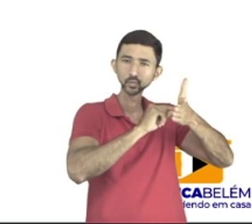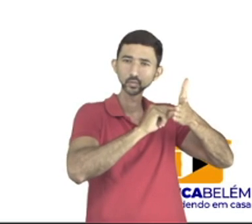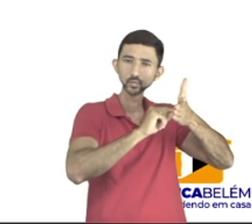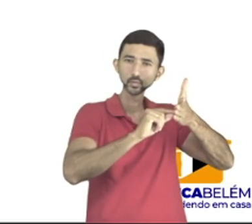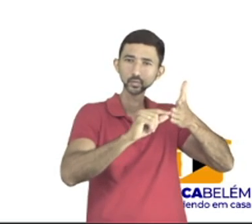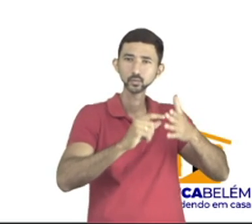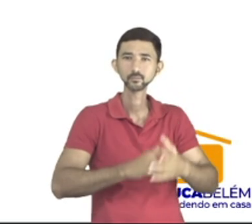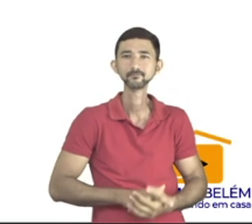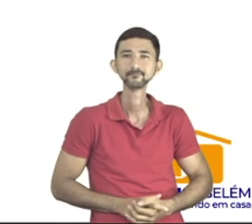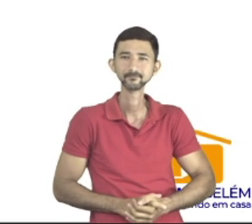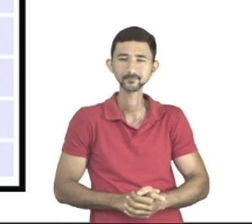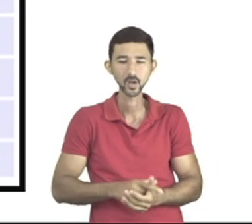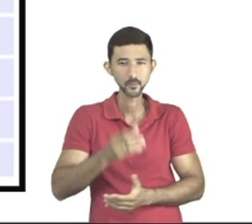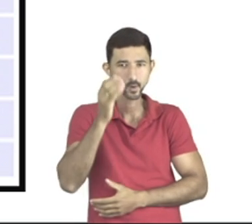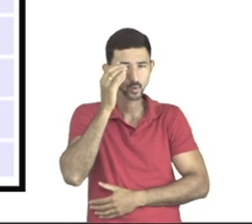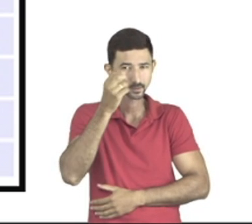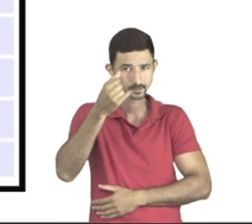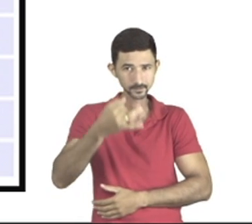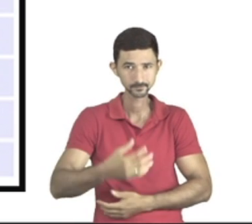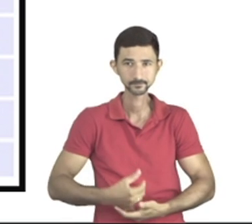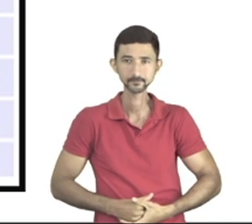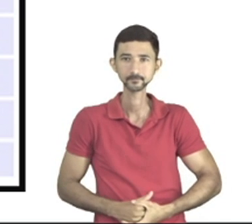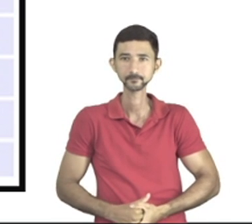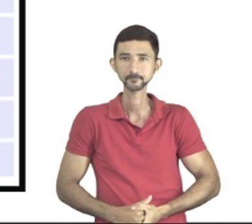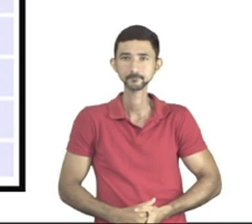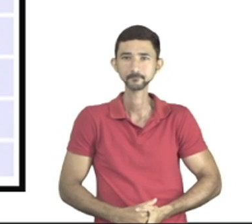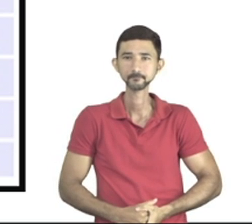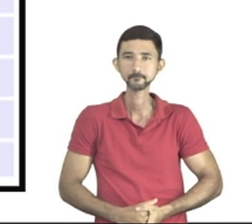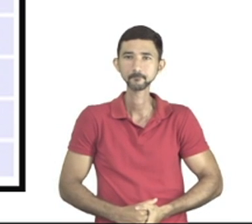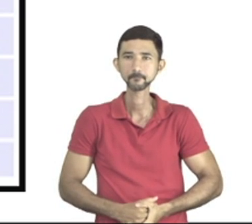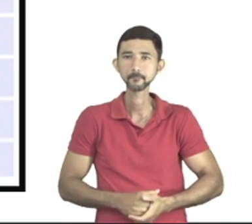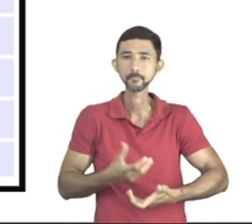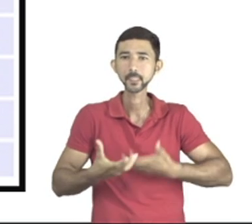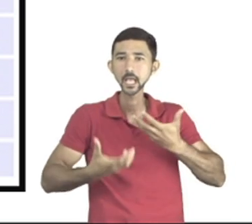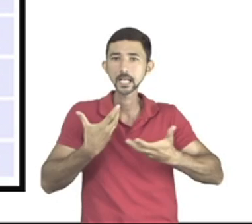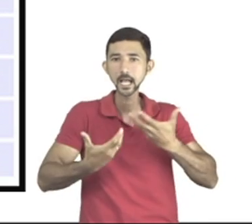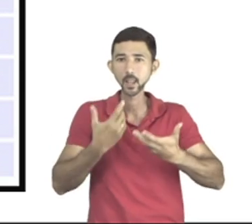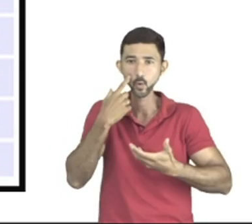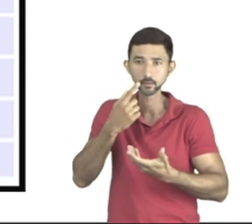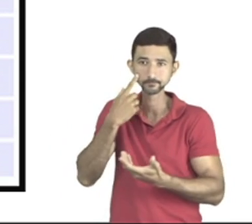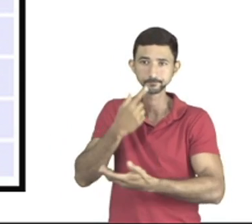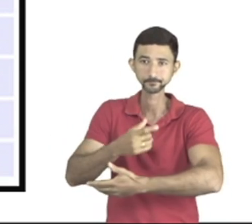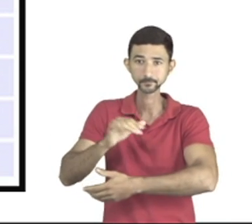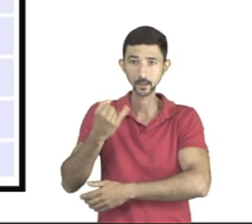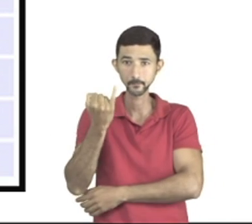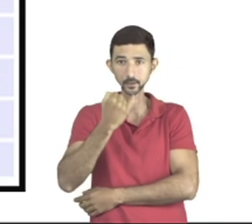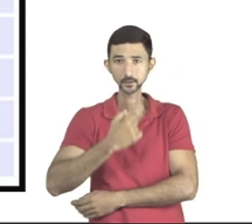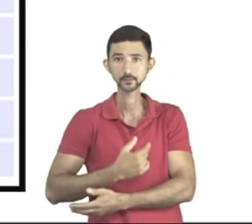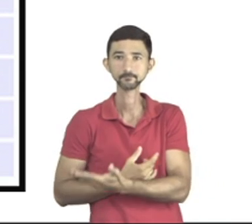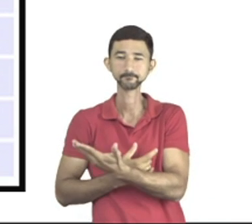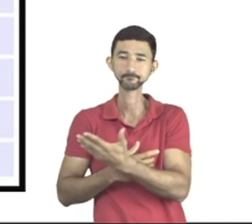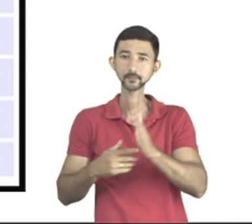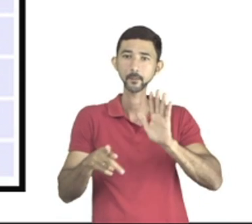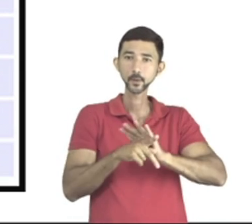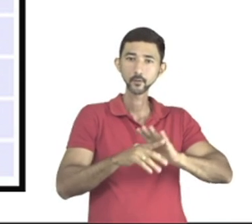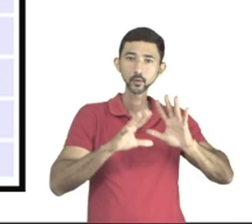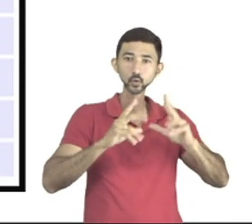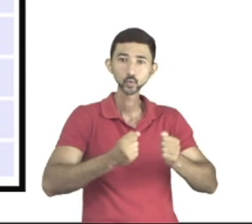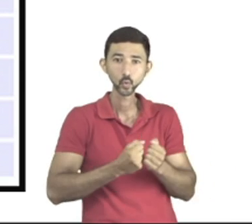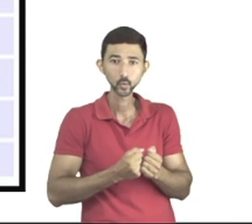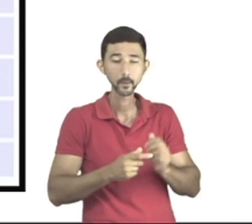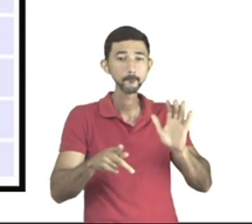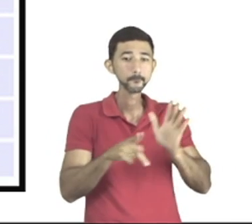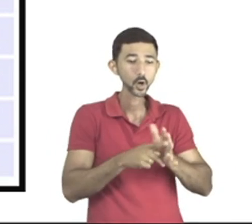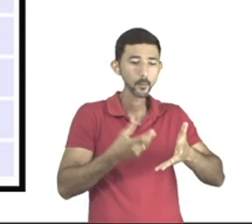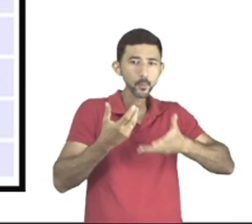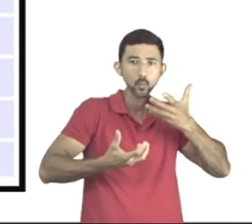gente? É só uma curiosidade para ti. Calor específico. Esse aqui é super importante para a gente. Toda substância tem